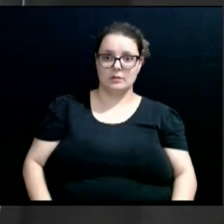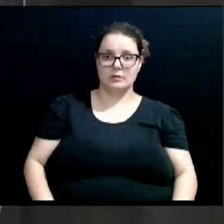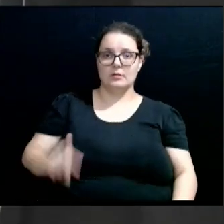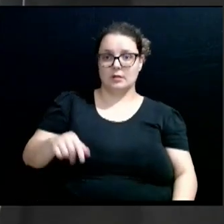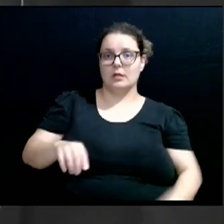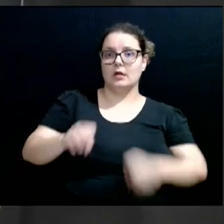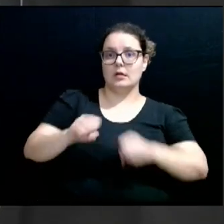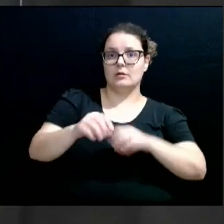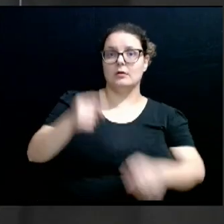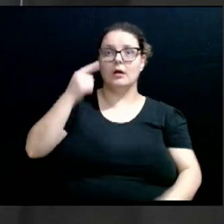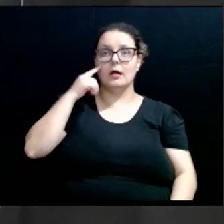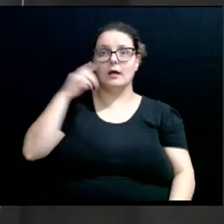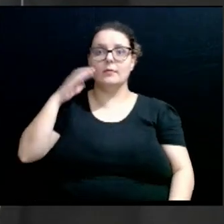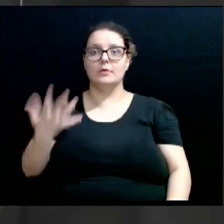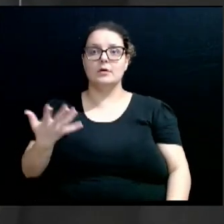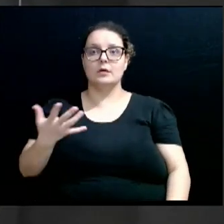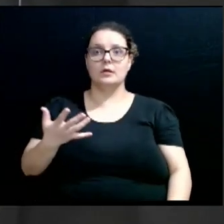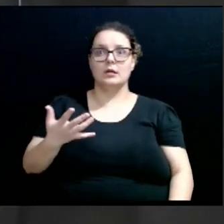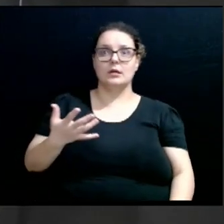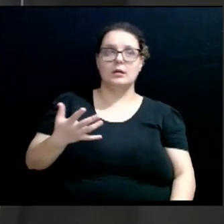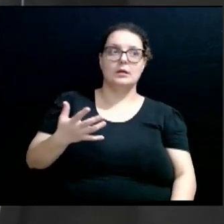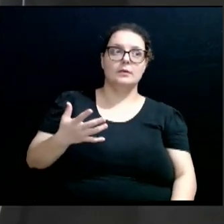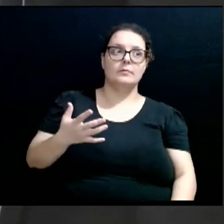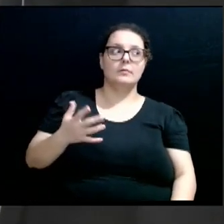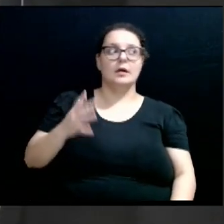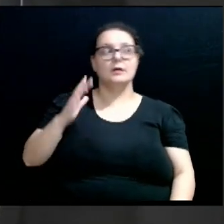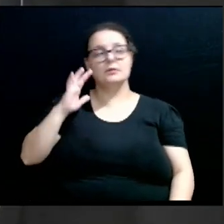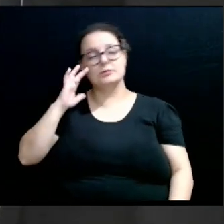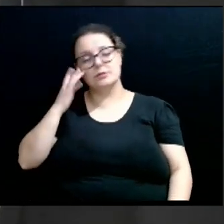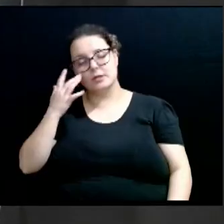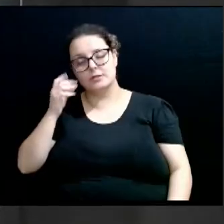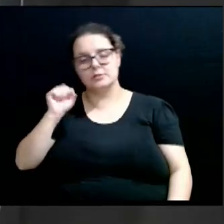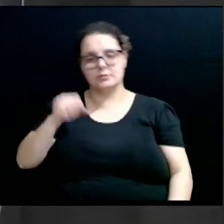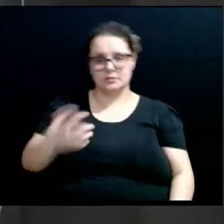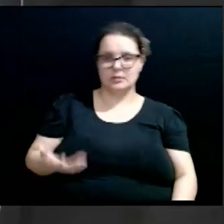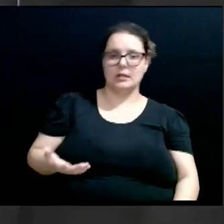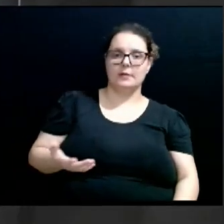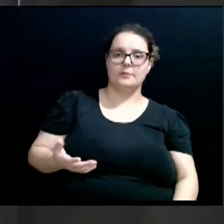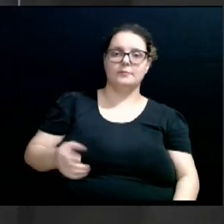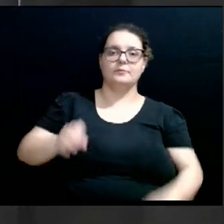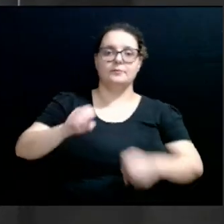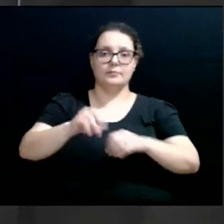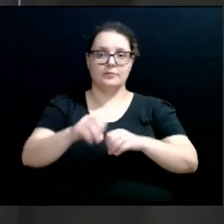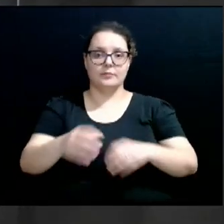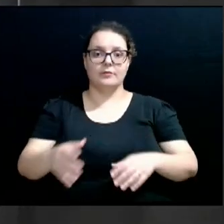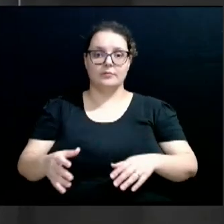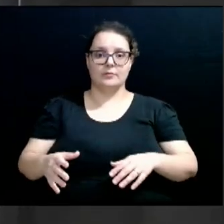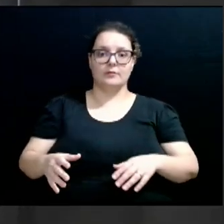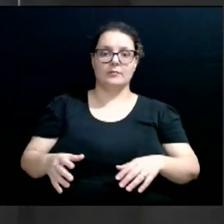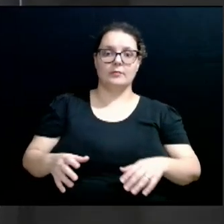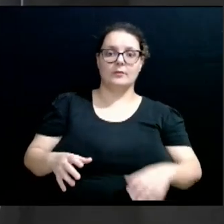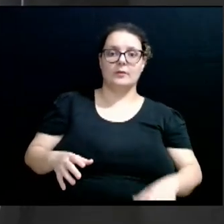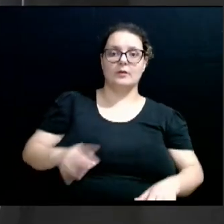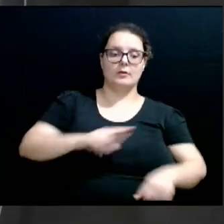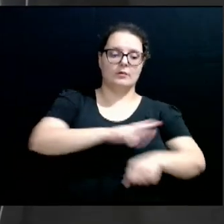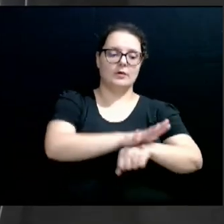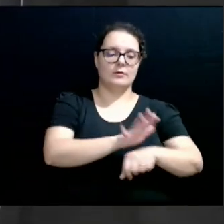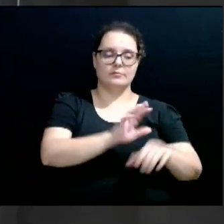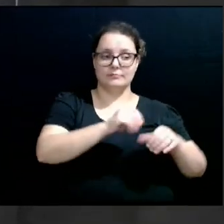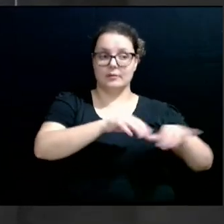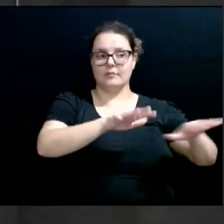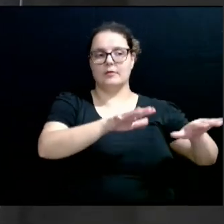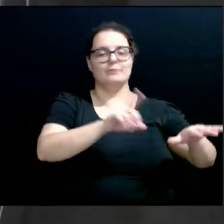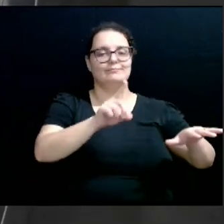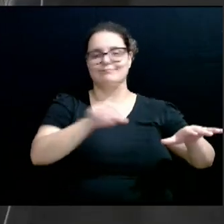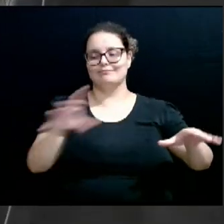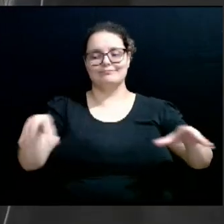não tá... A gente acha que sim, que a educação, ela tá... Como o racismo... A educação tá aqui e o racismo tá fora. Mas tá dentro, né? Então acontece. Tá